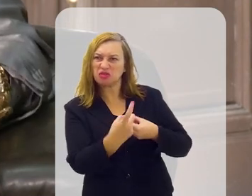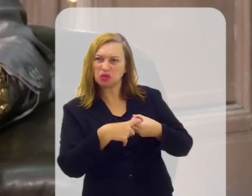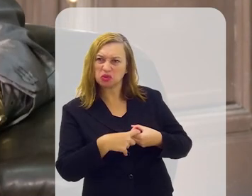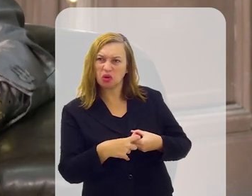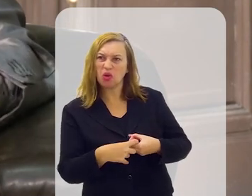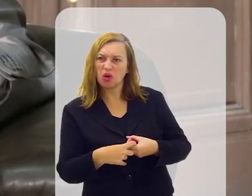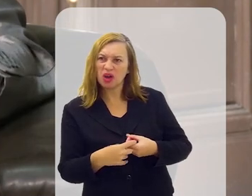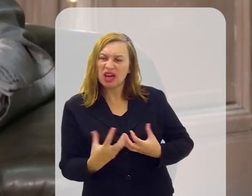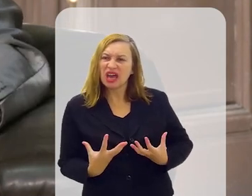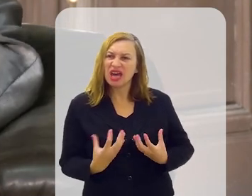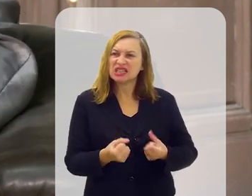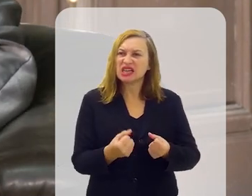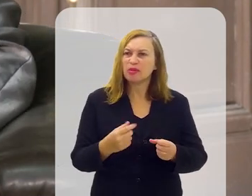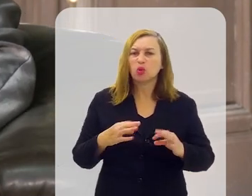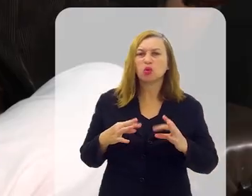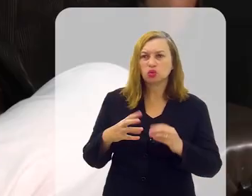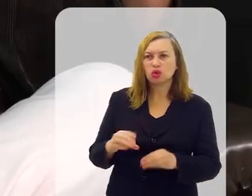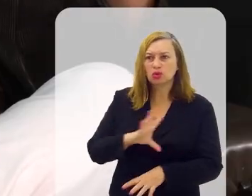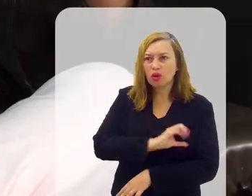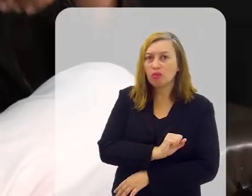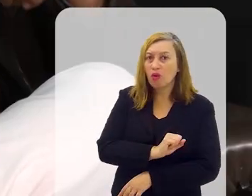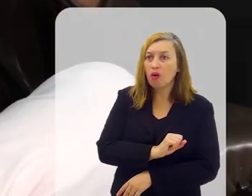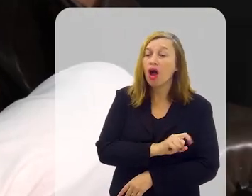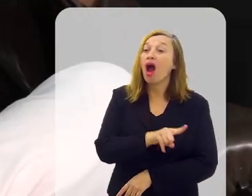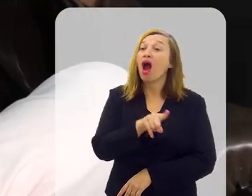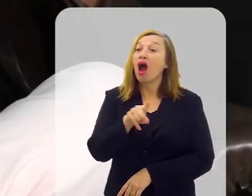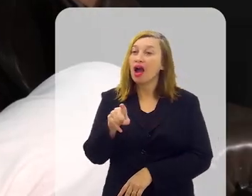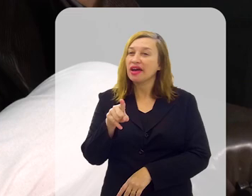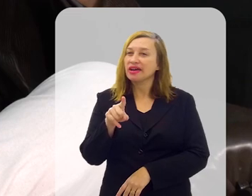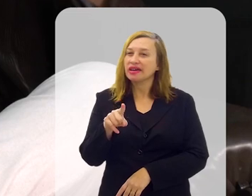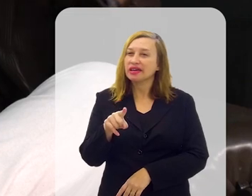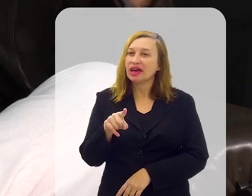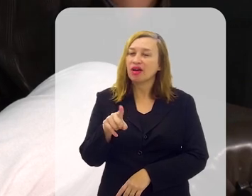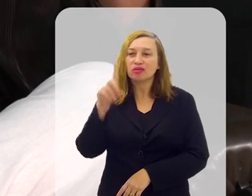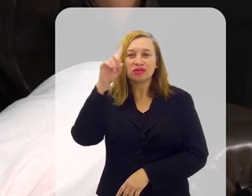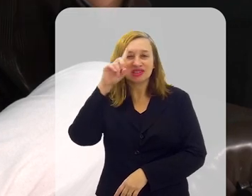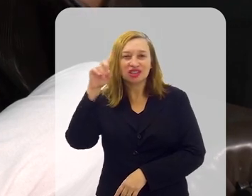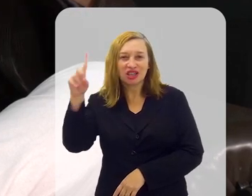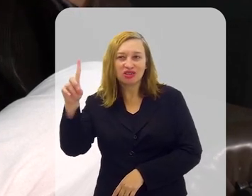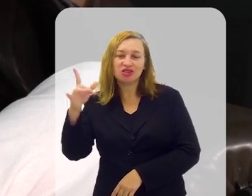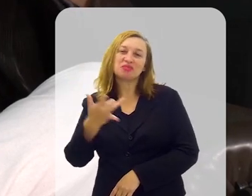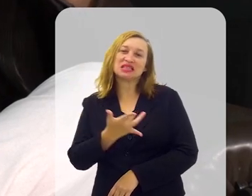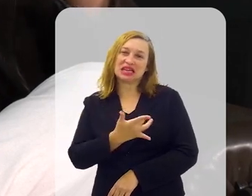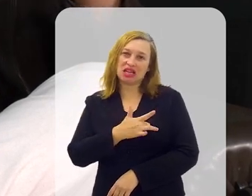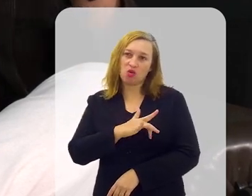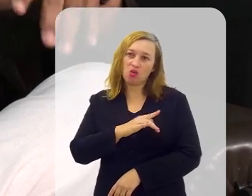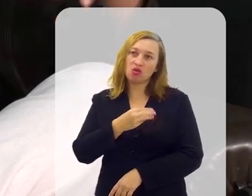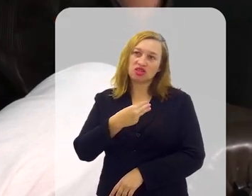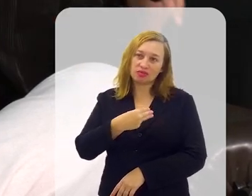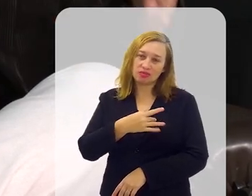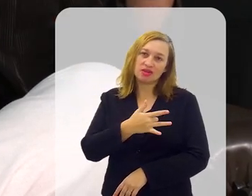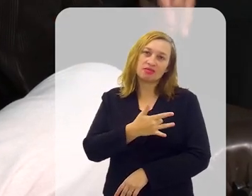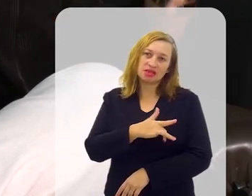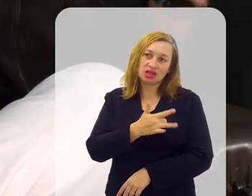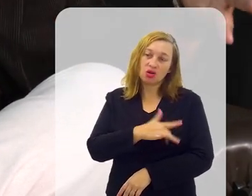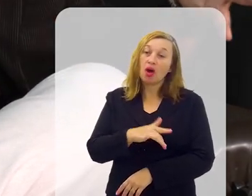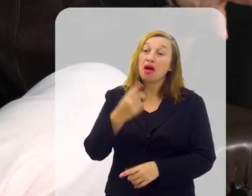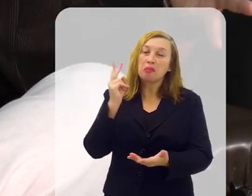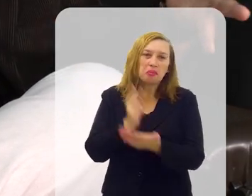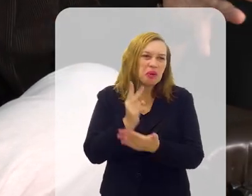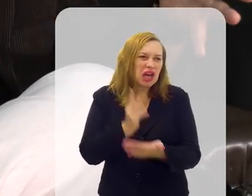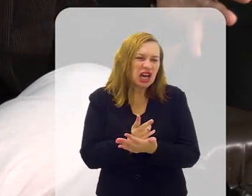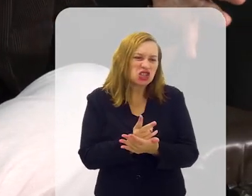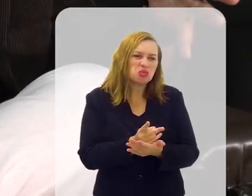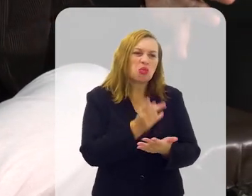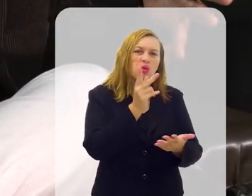voltou. E tu recebe ele com todo esse amor. Aí é aquela coisa do Deus bondoso, né? Do Deus bondoso. Que mesmo a gente fazendo tanta caca